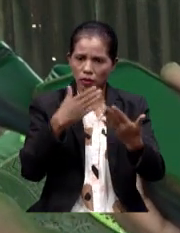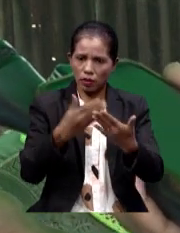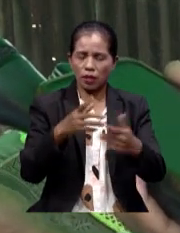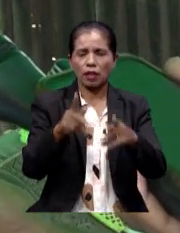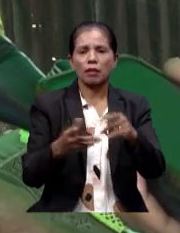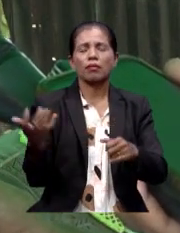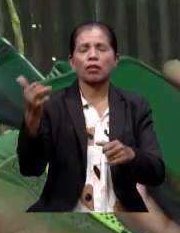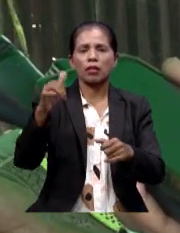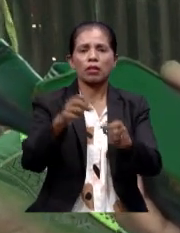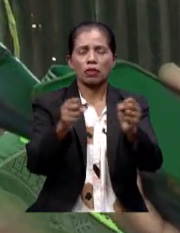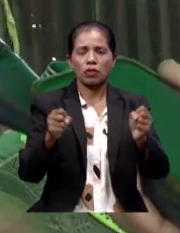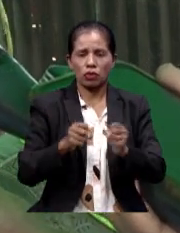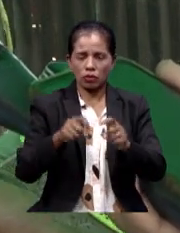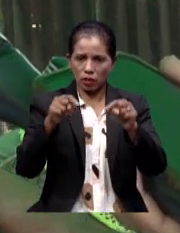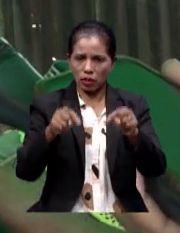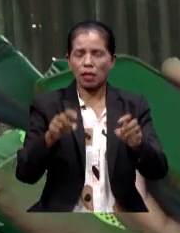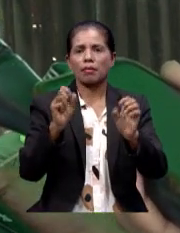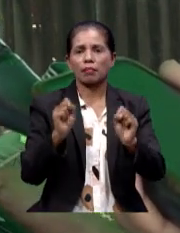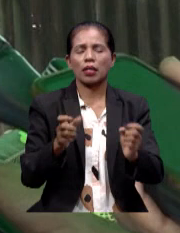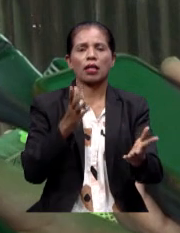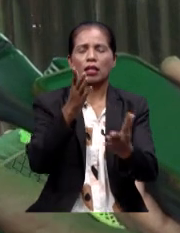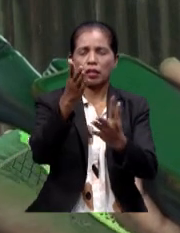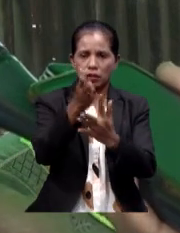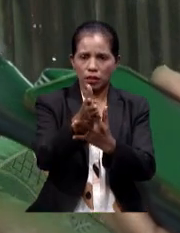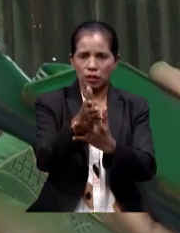sireha suku idane bele acesso à